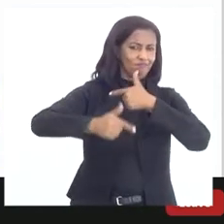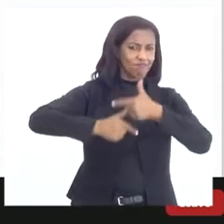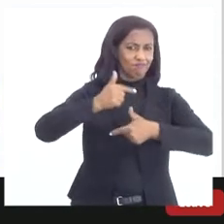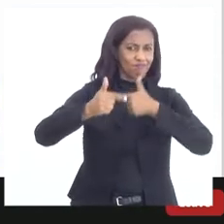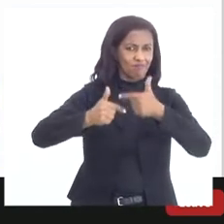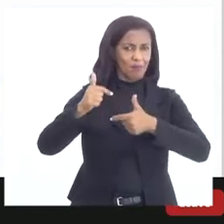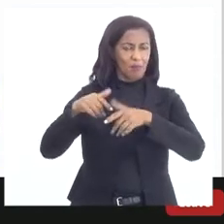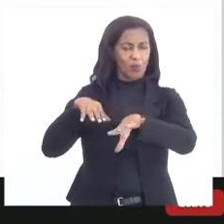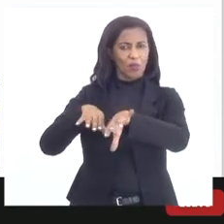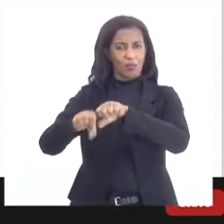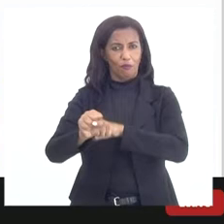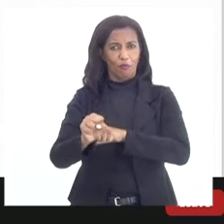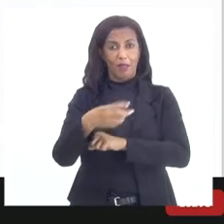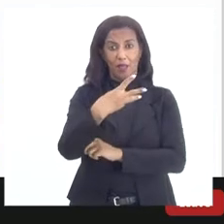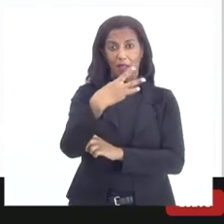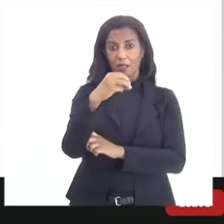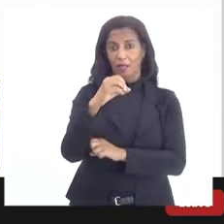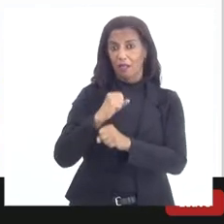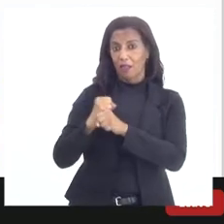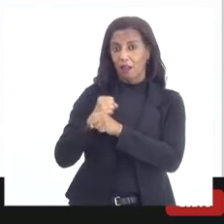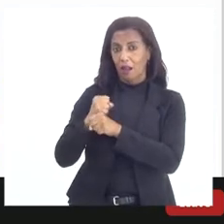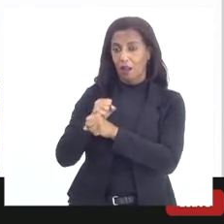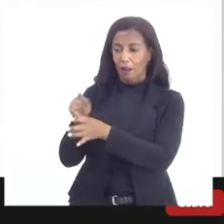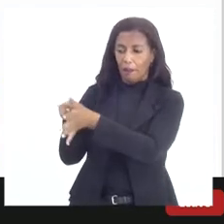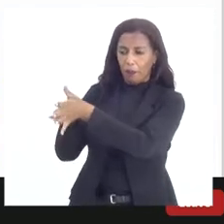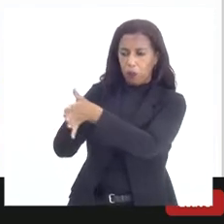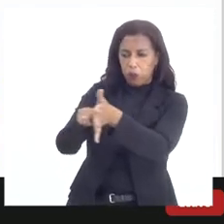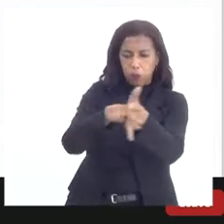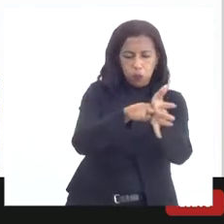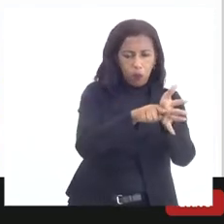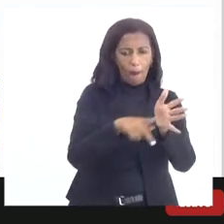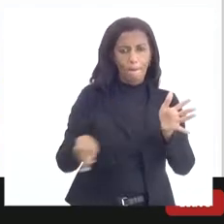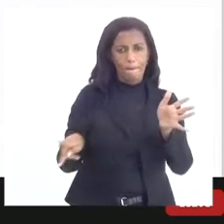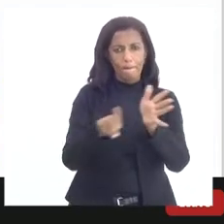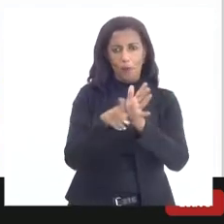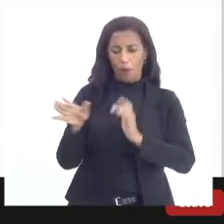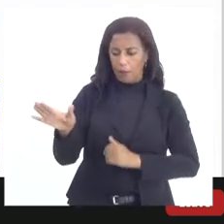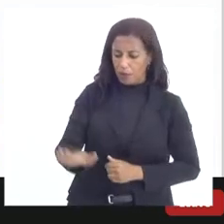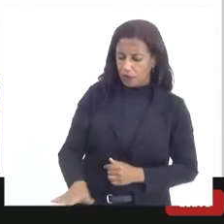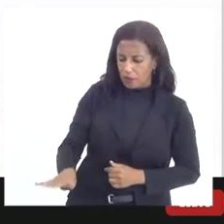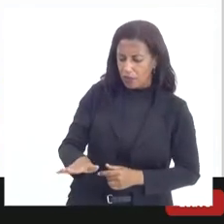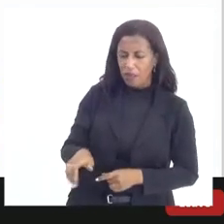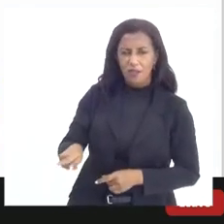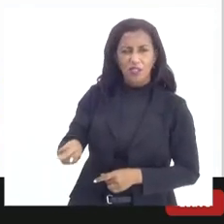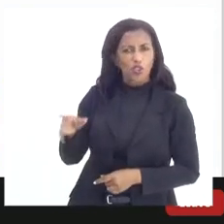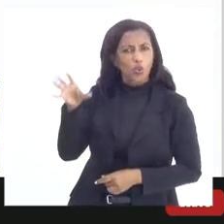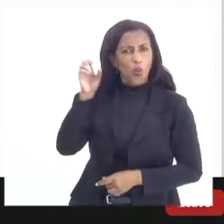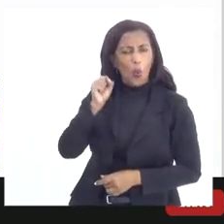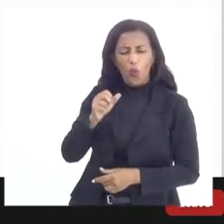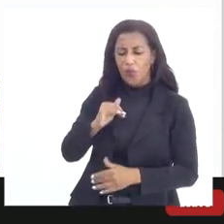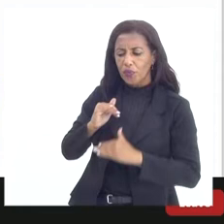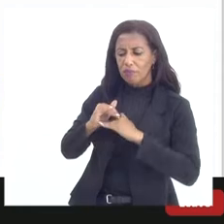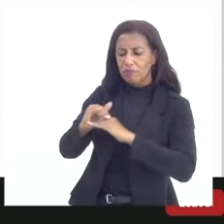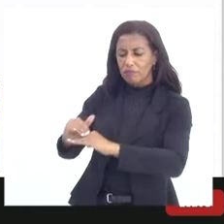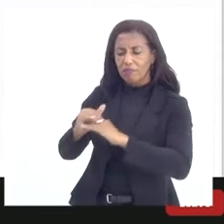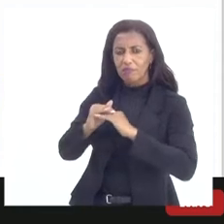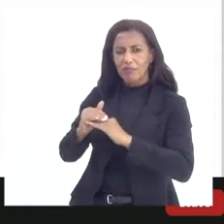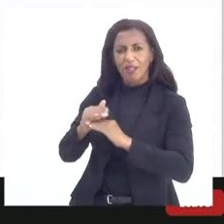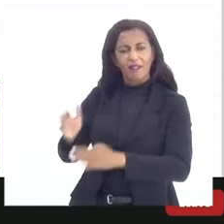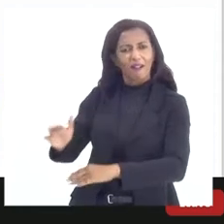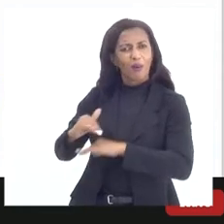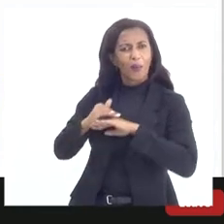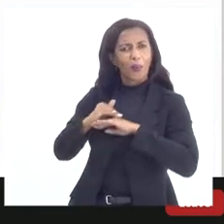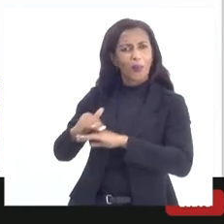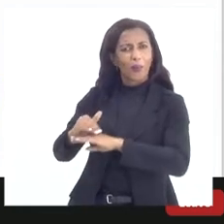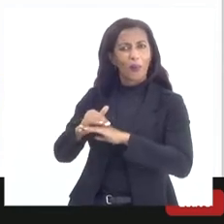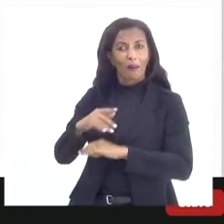nós, há 30 anos, pesquisamos com as crianças de Candomblé, ouvindo as crianças de Candomblé. Essa, por exemplo,